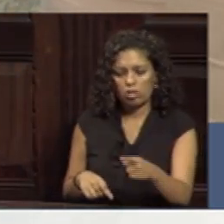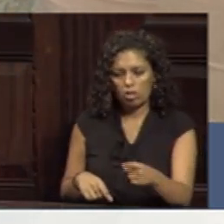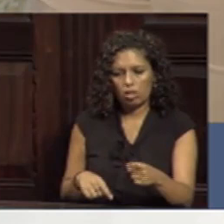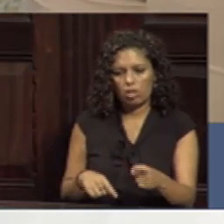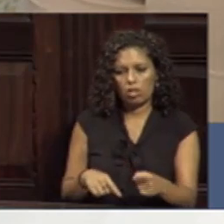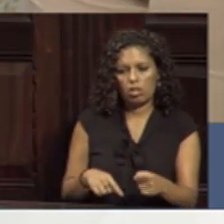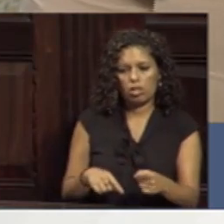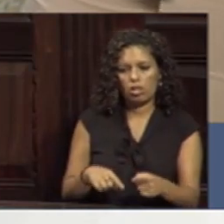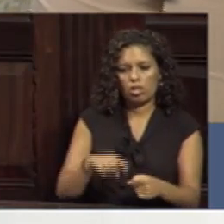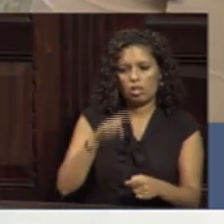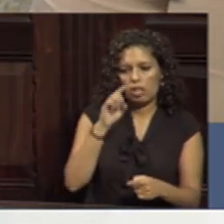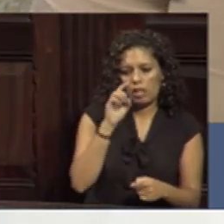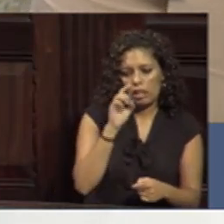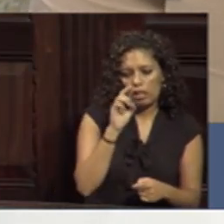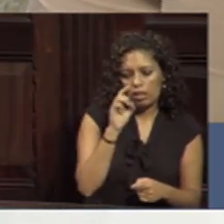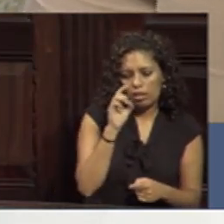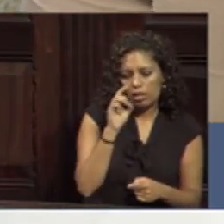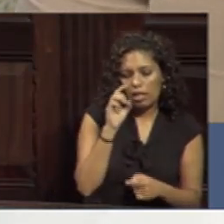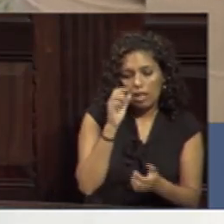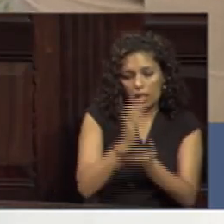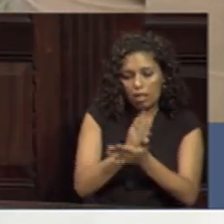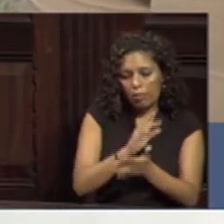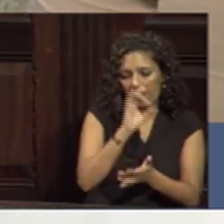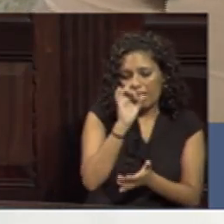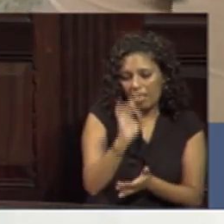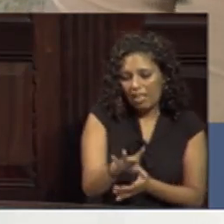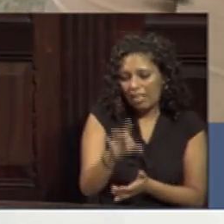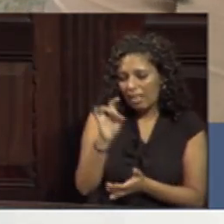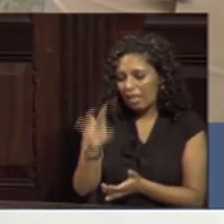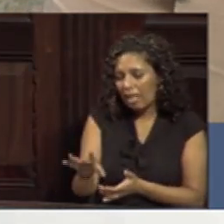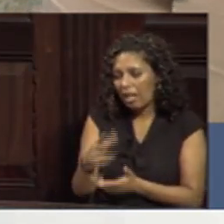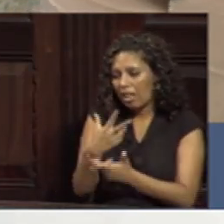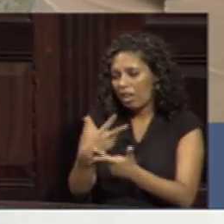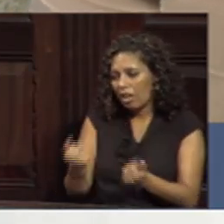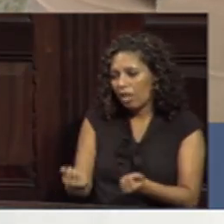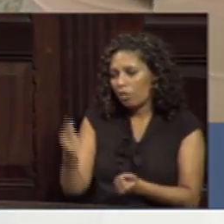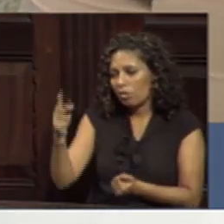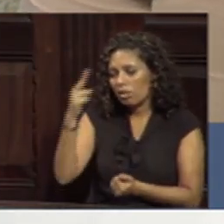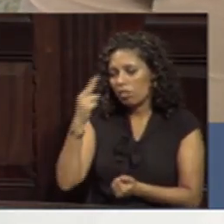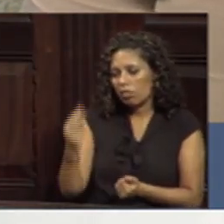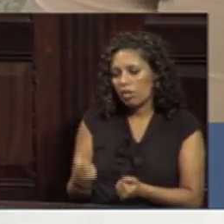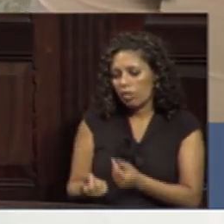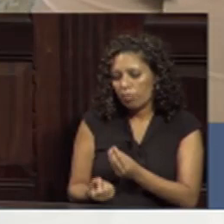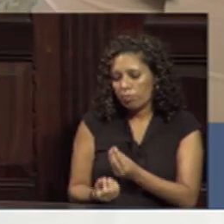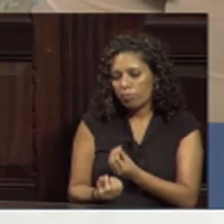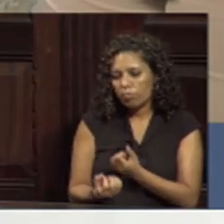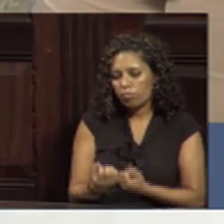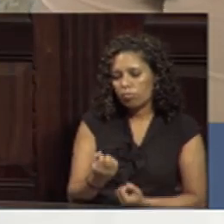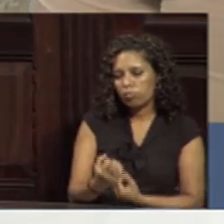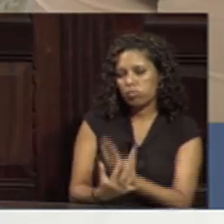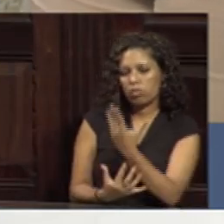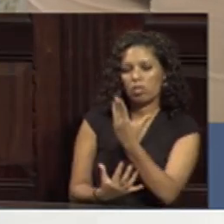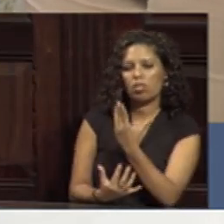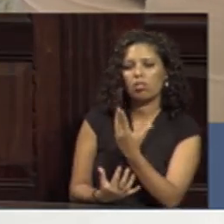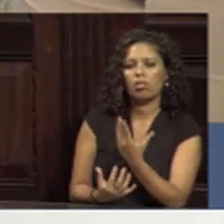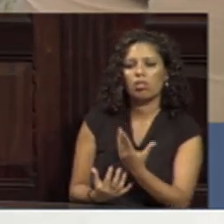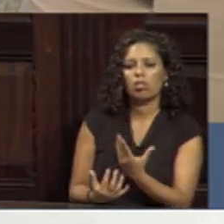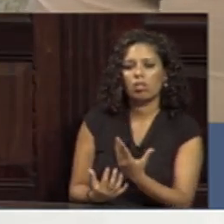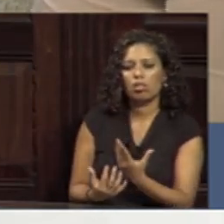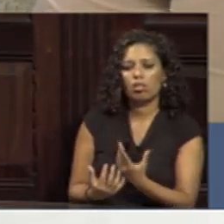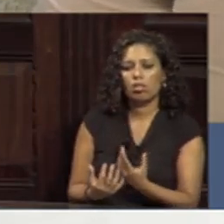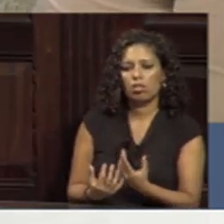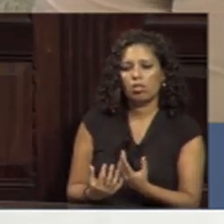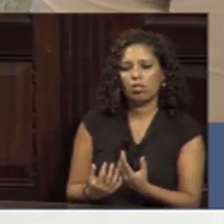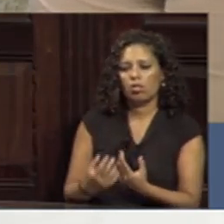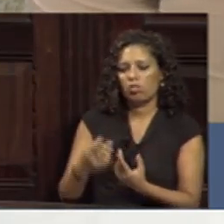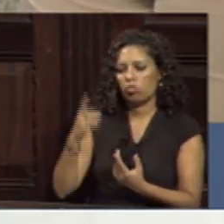cada plantinha que a Marielle plantou nesse Estado em defesa dos menos favorecidos, em defesa dos direitos humanos